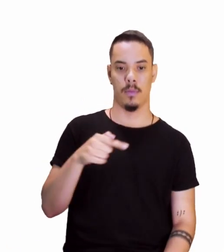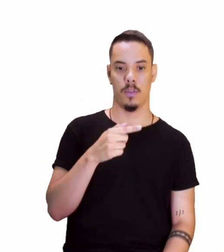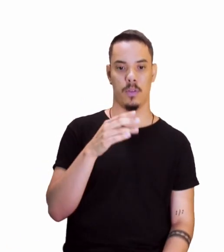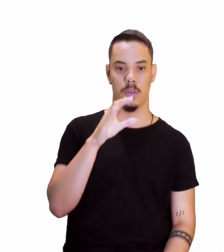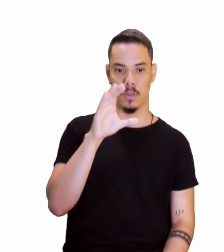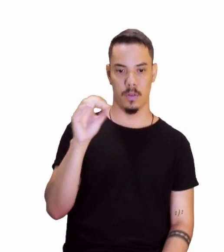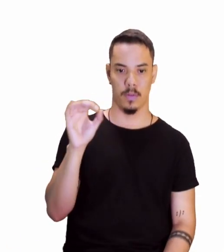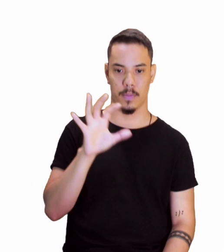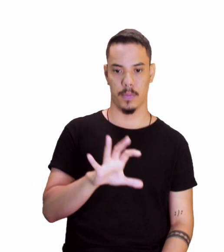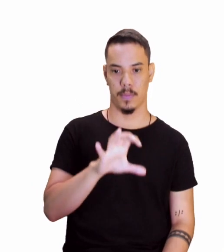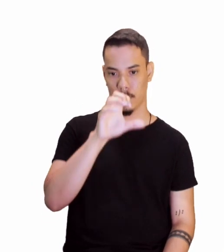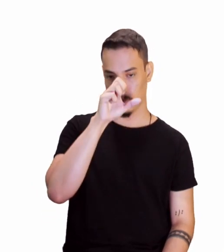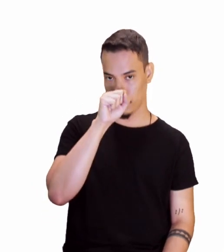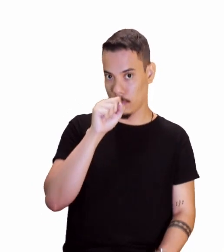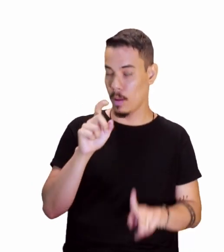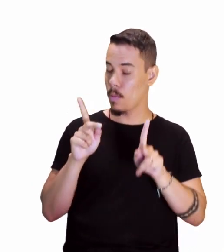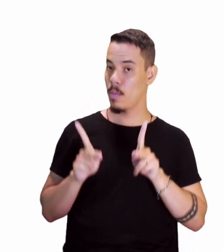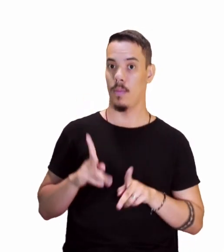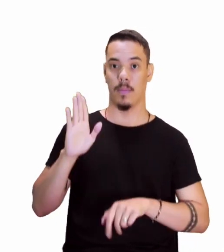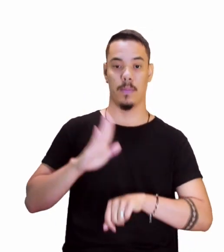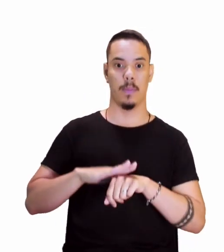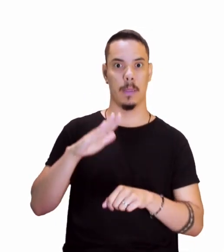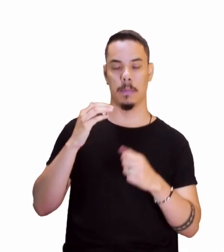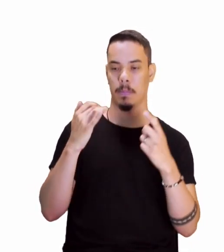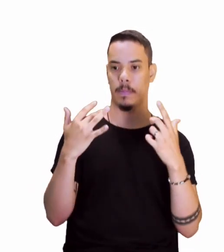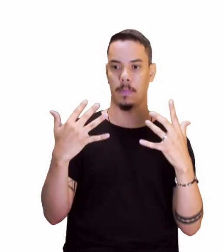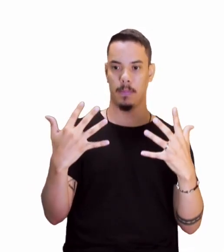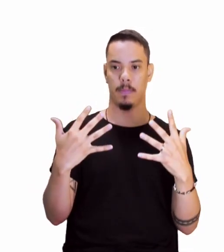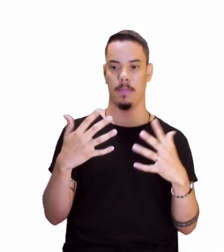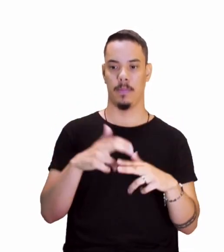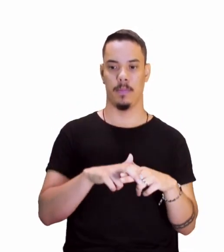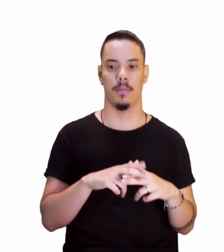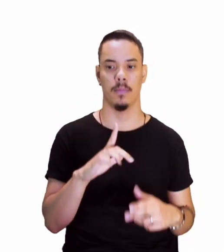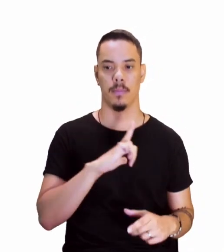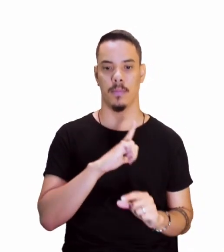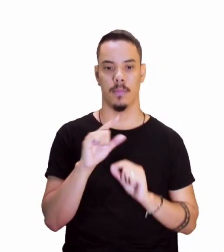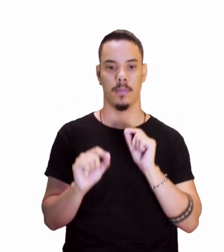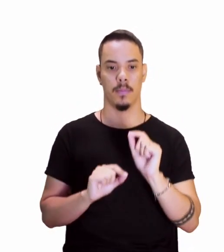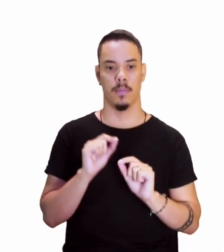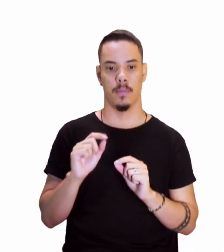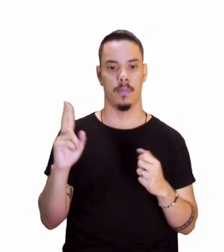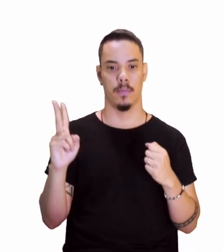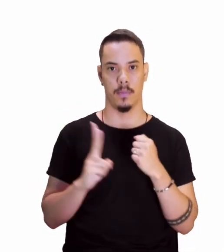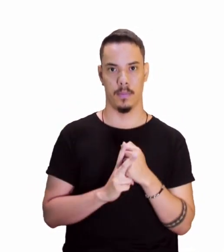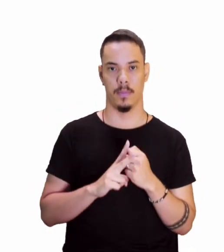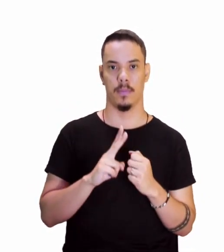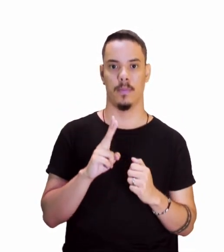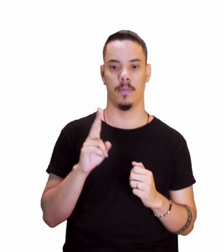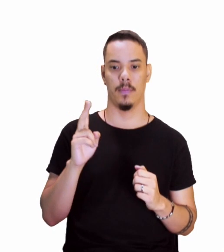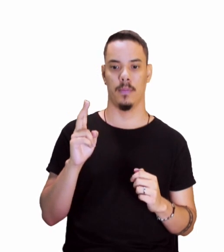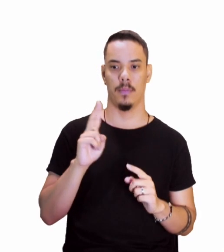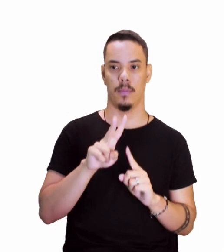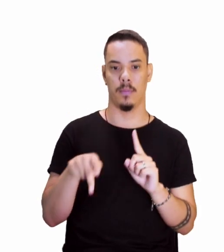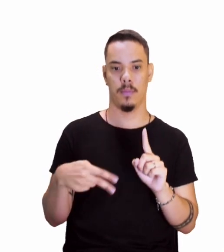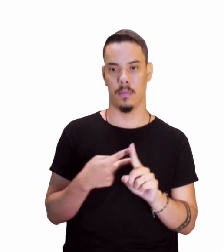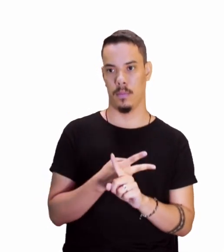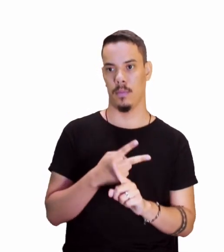aspirava a uma posição mais brilhante. Então, nós temos o quê? verbo